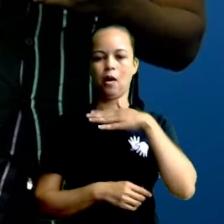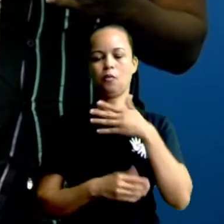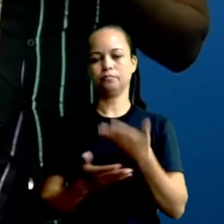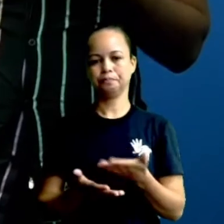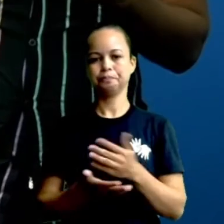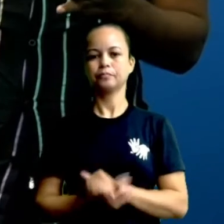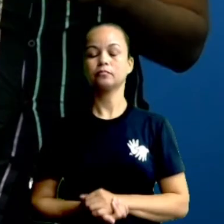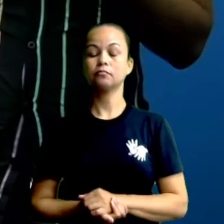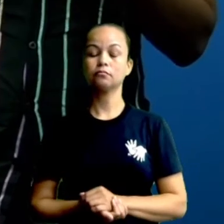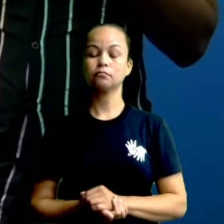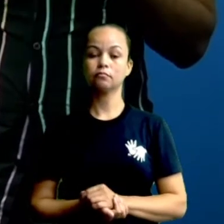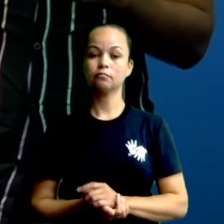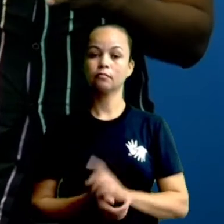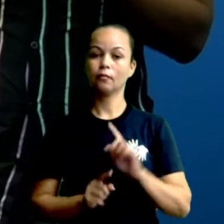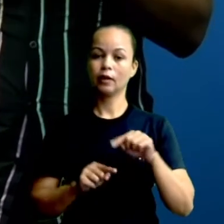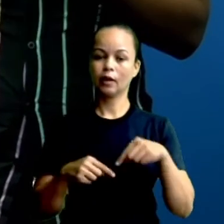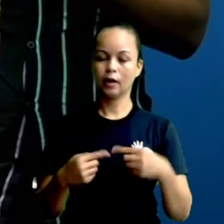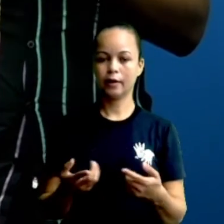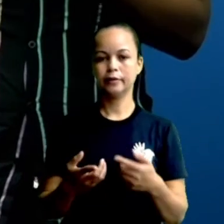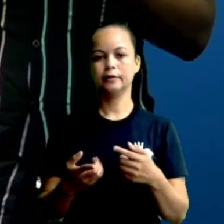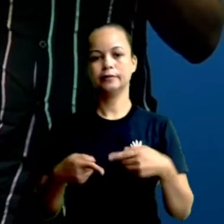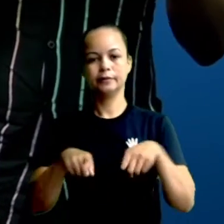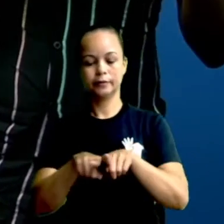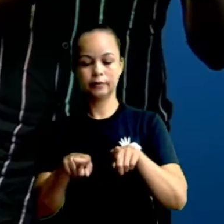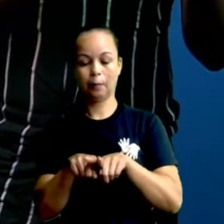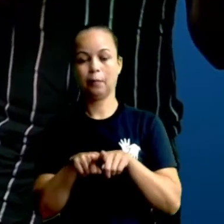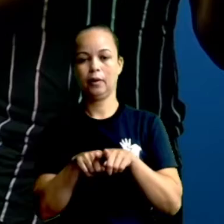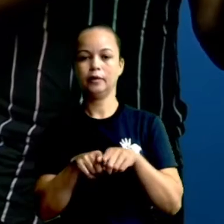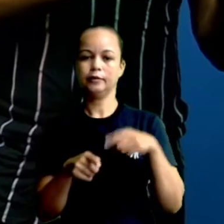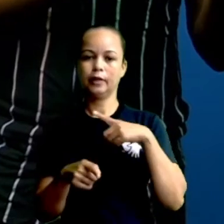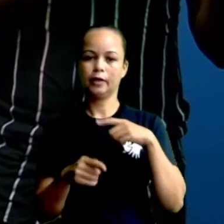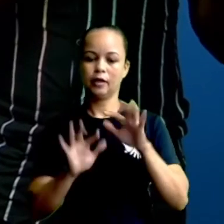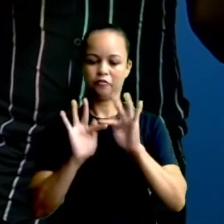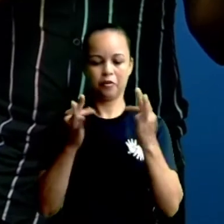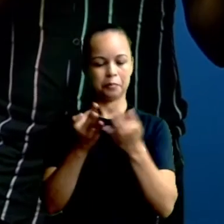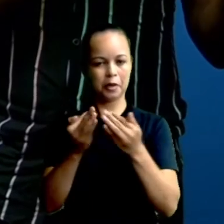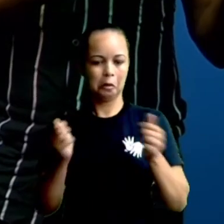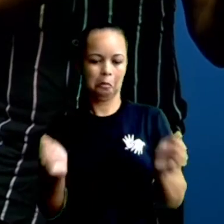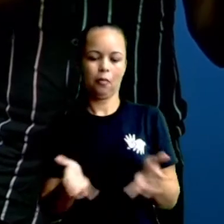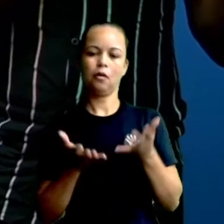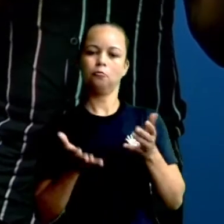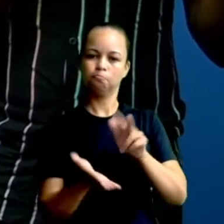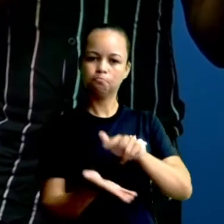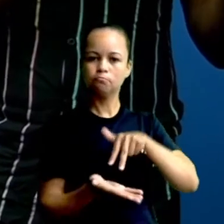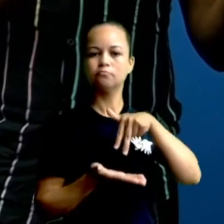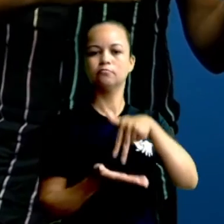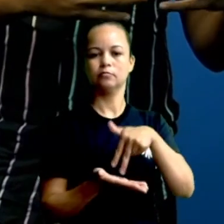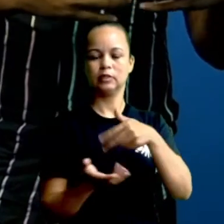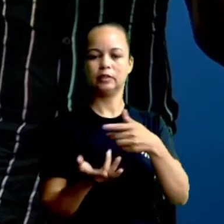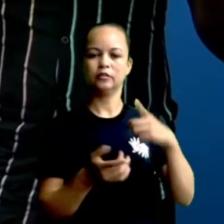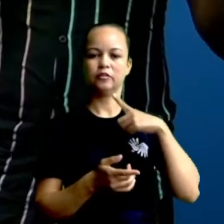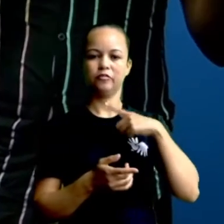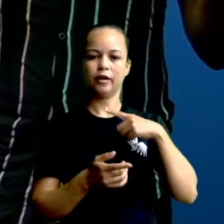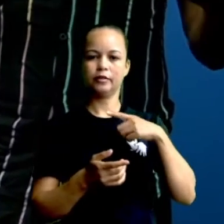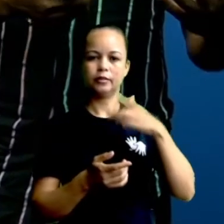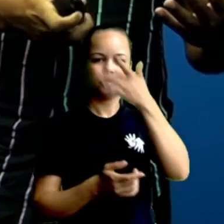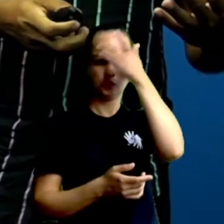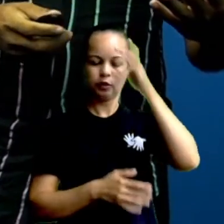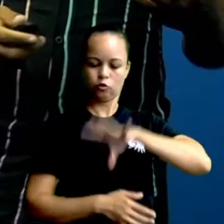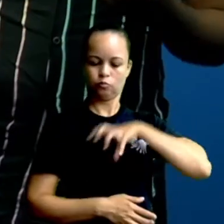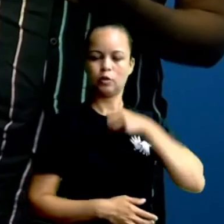E aí, logo, também teria mais prestígio aquela família que tivesse aqueles guerreiros, né,